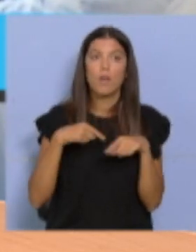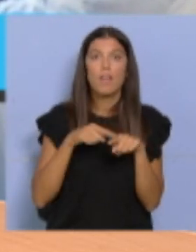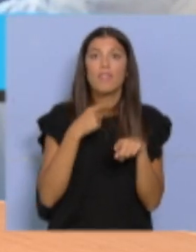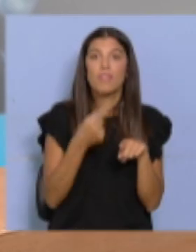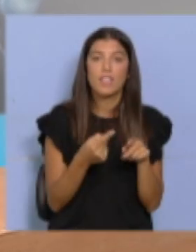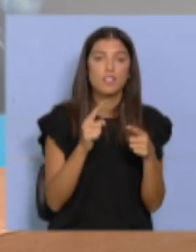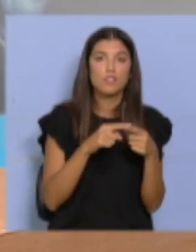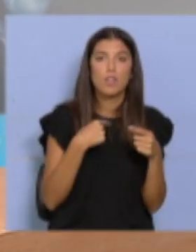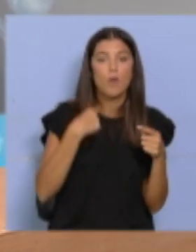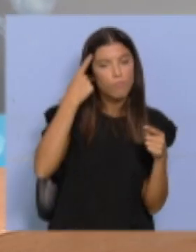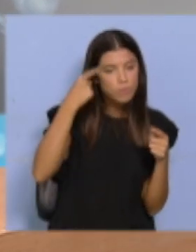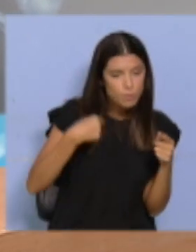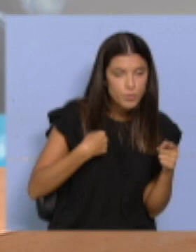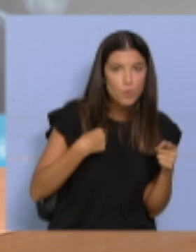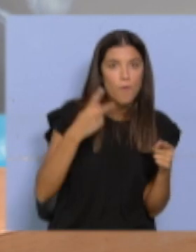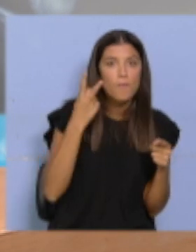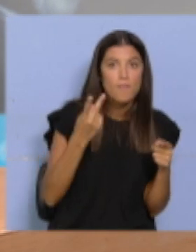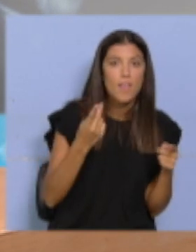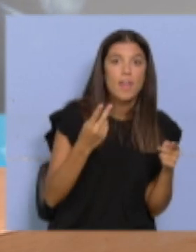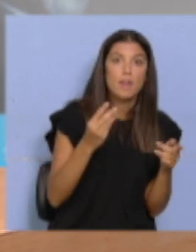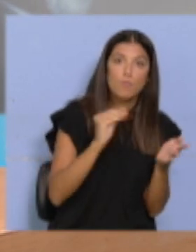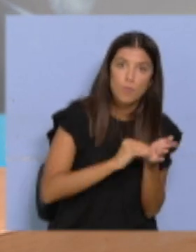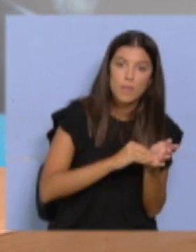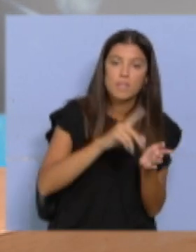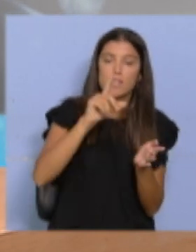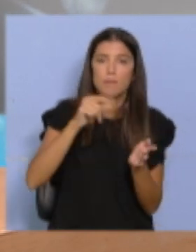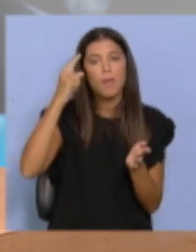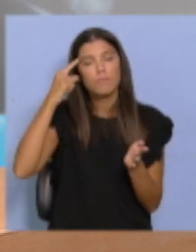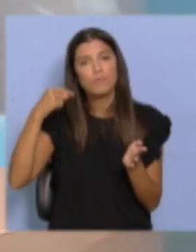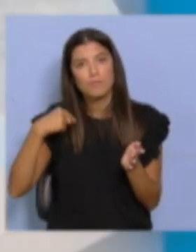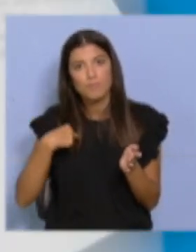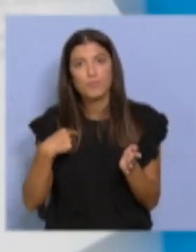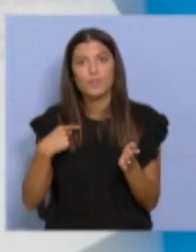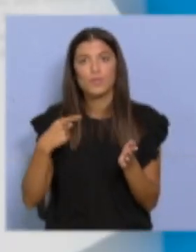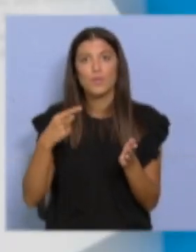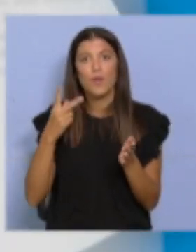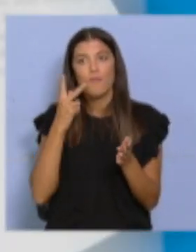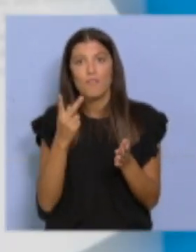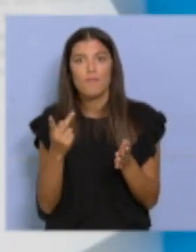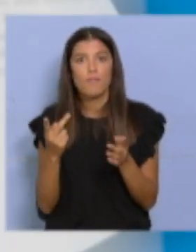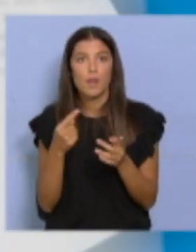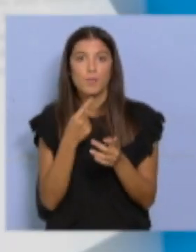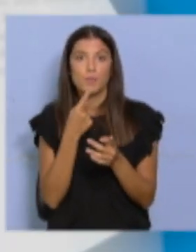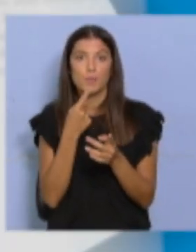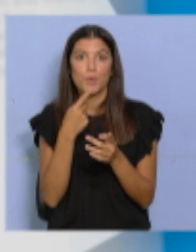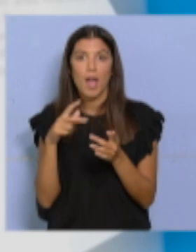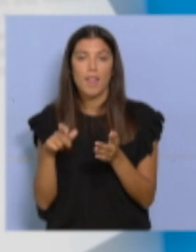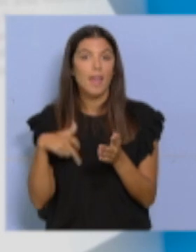É assim que começa o texto, não é? É verdade, é assim que começa, o que mostra que Paulo está muito centrado naquilo que é